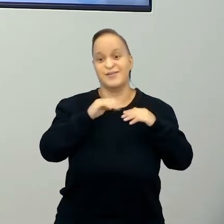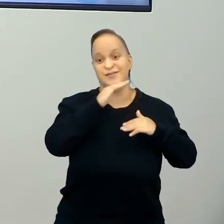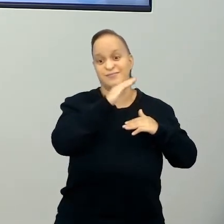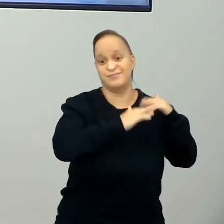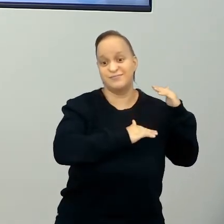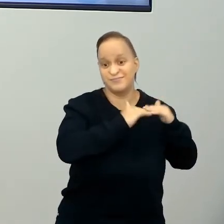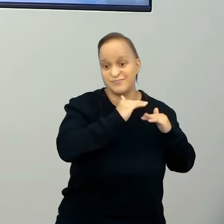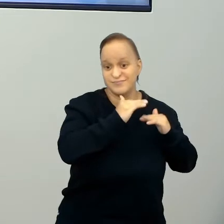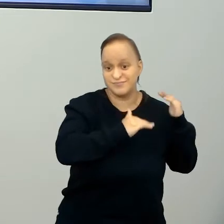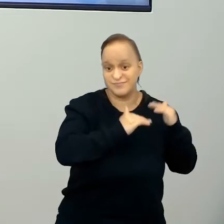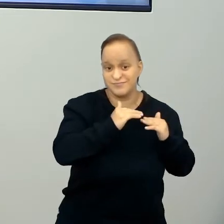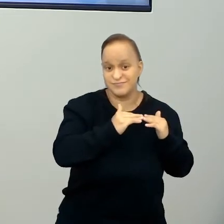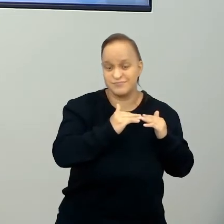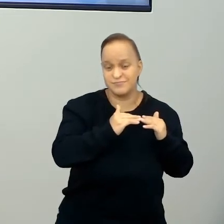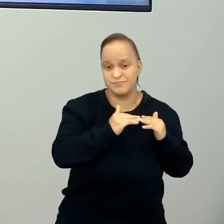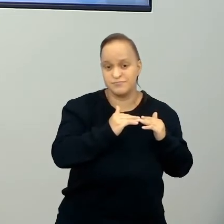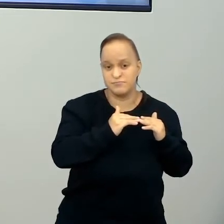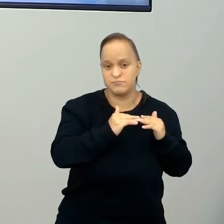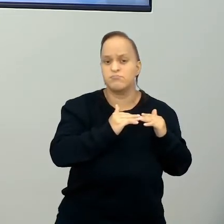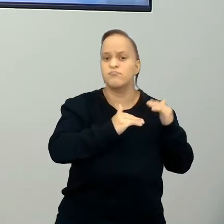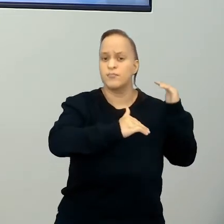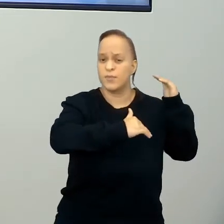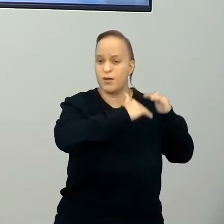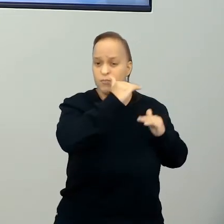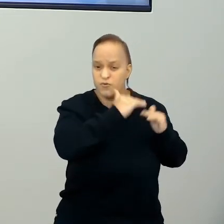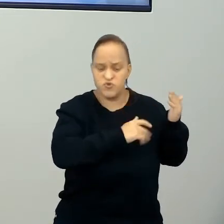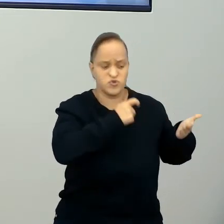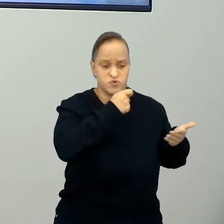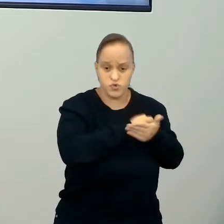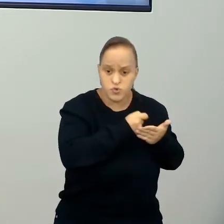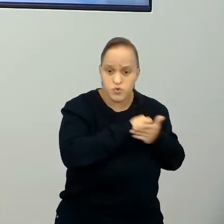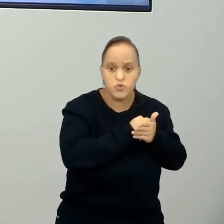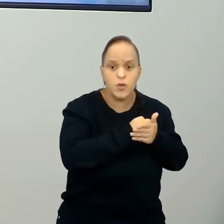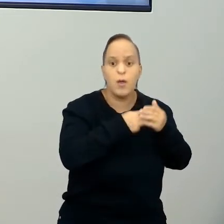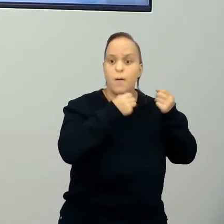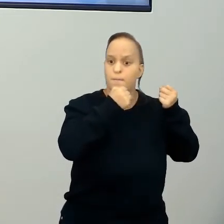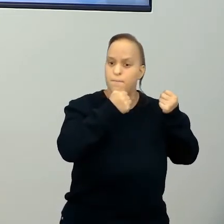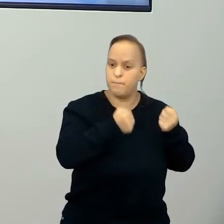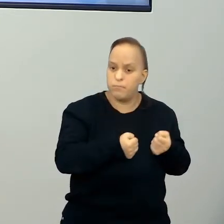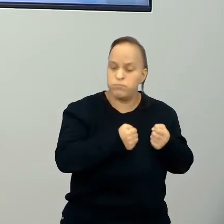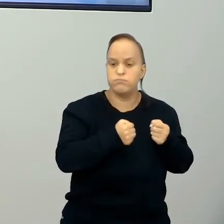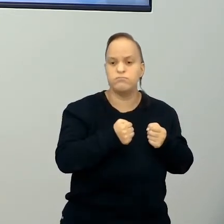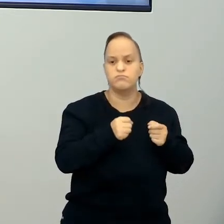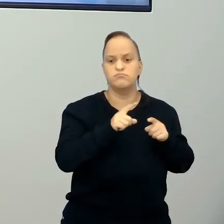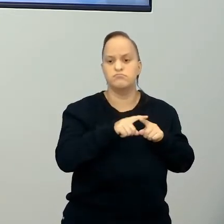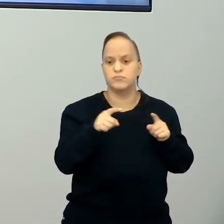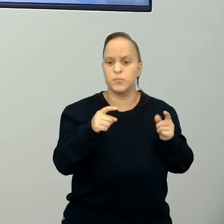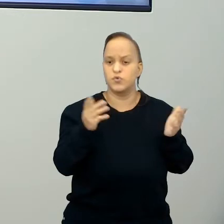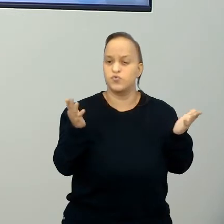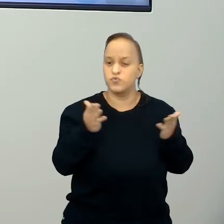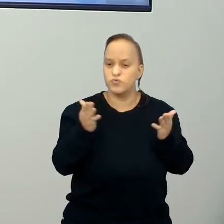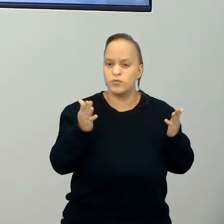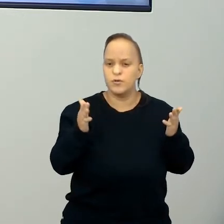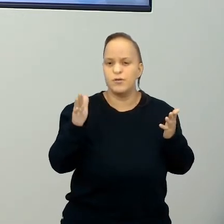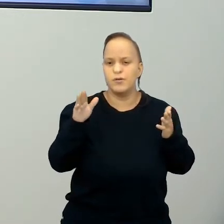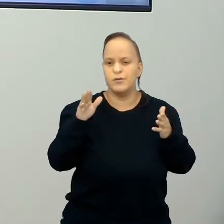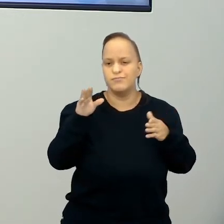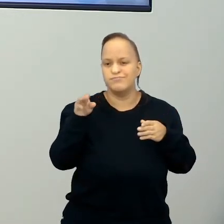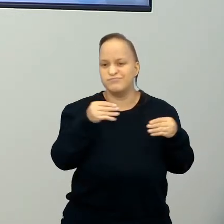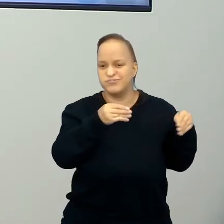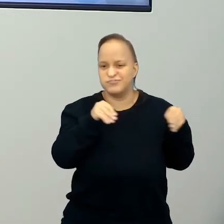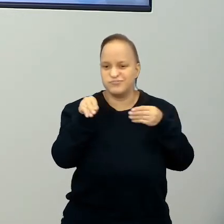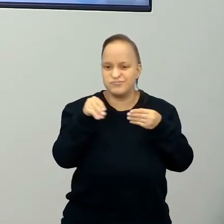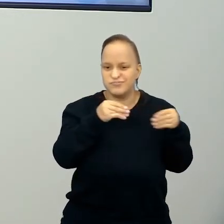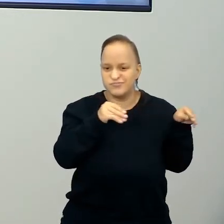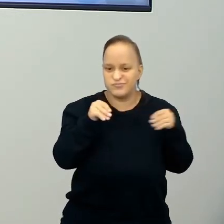Você pode ter tido uma profissão que é imposta a você? Sim. Mas hoje a gente pode dizer que a gente tem muito mais flexibilidade para essa escolha. A minha